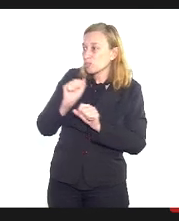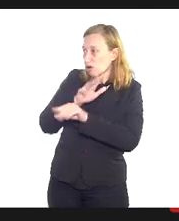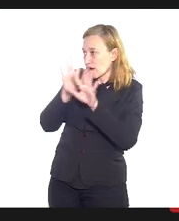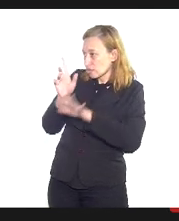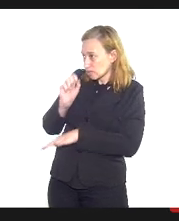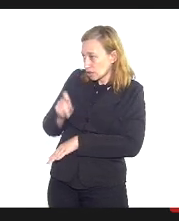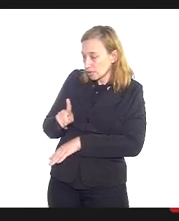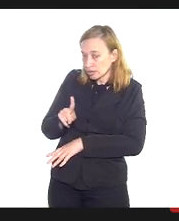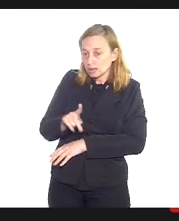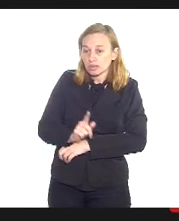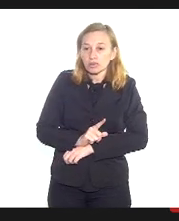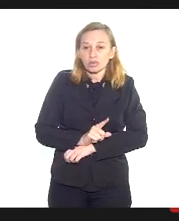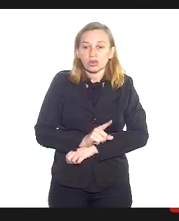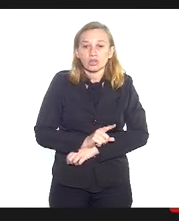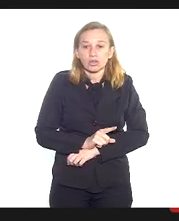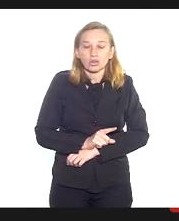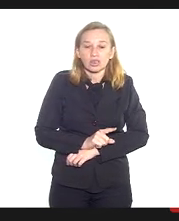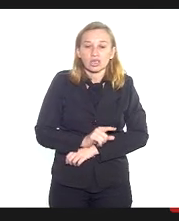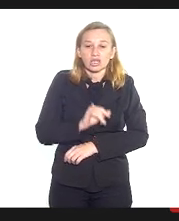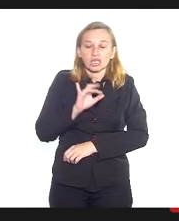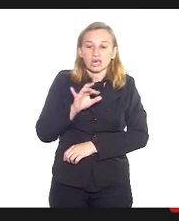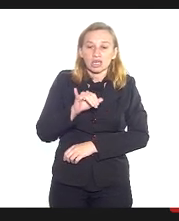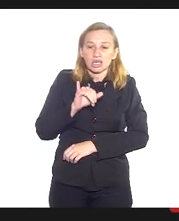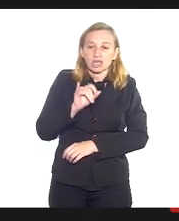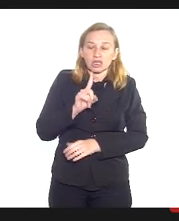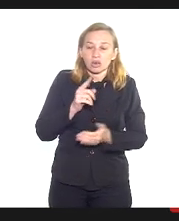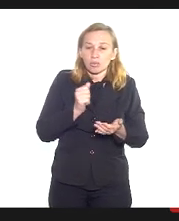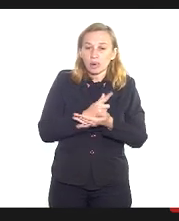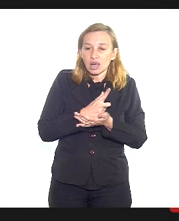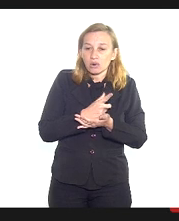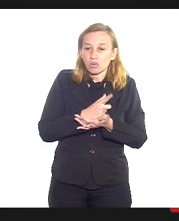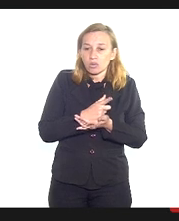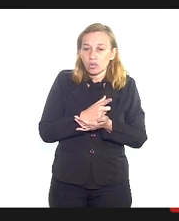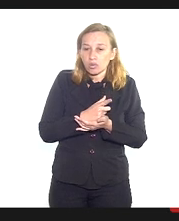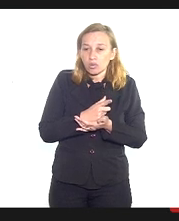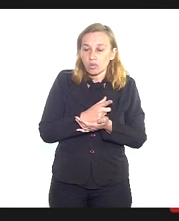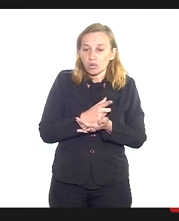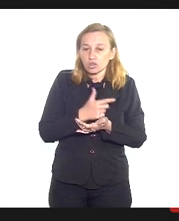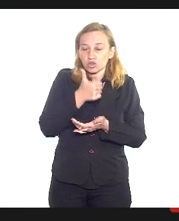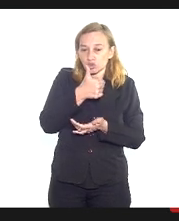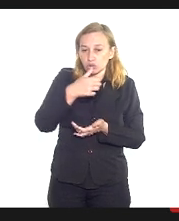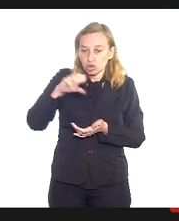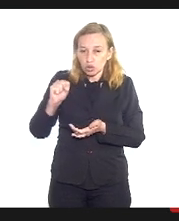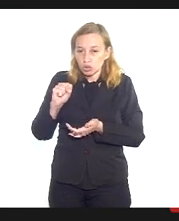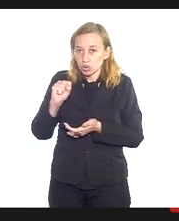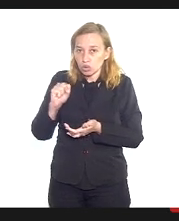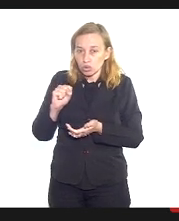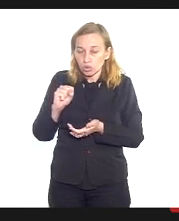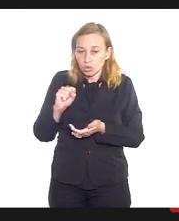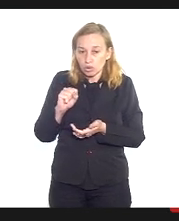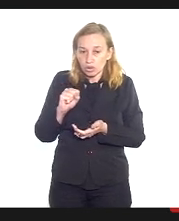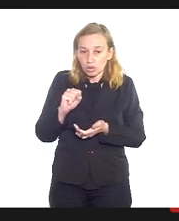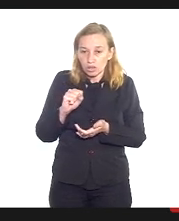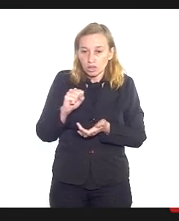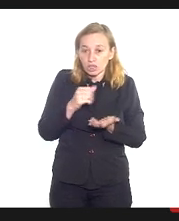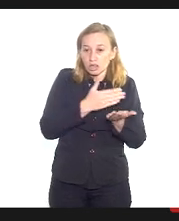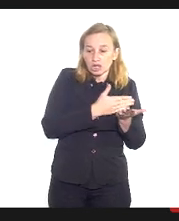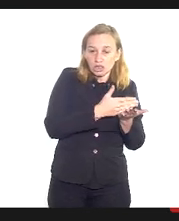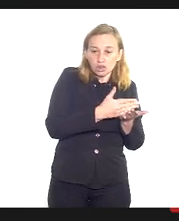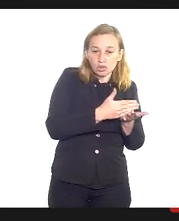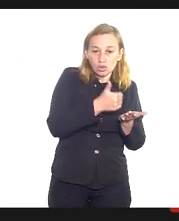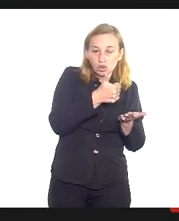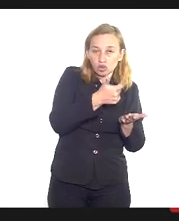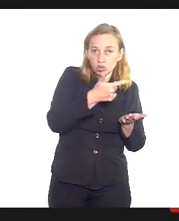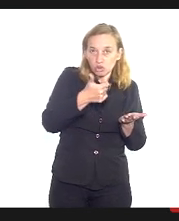tá? O auto de infração que resultou nas sondas, né, que foi pago em 2018, ele nasceu, na verdade, em